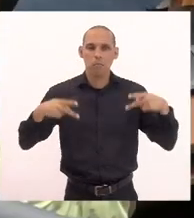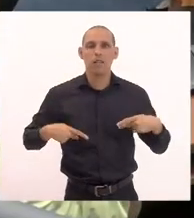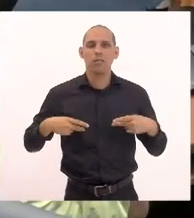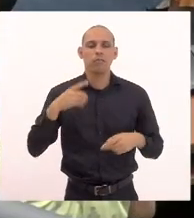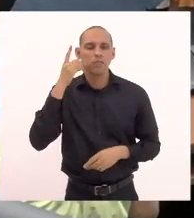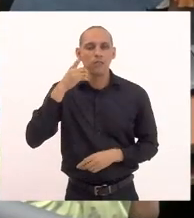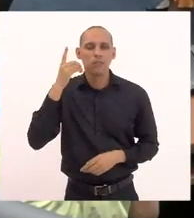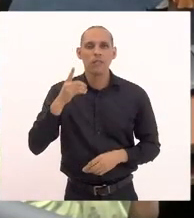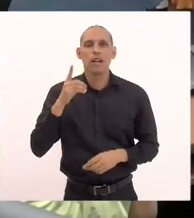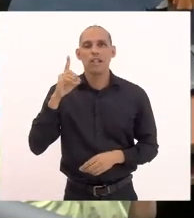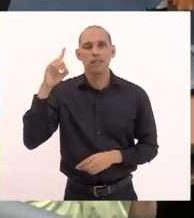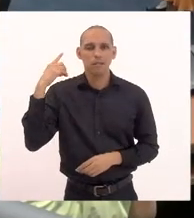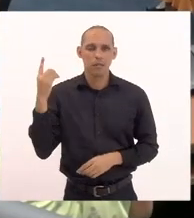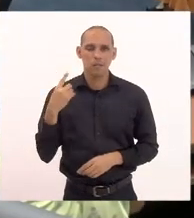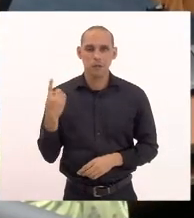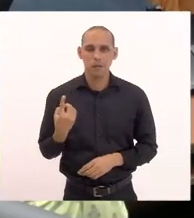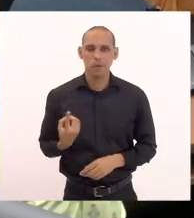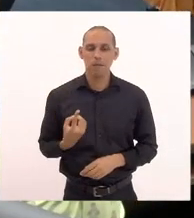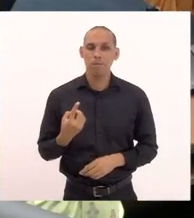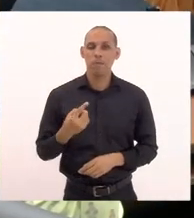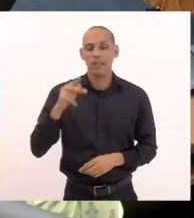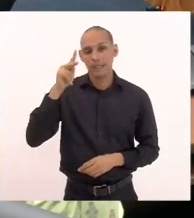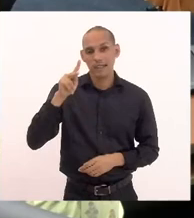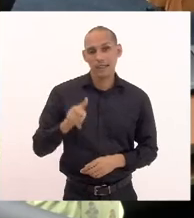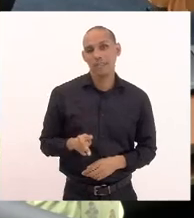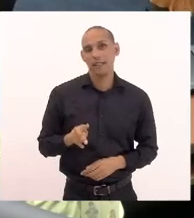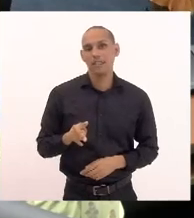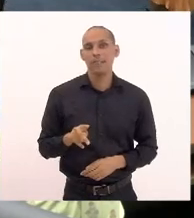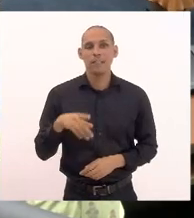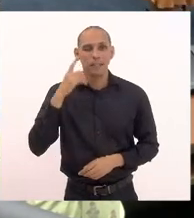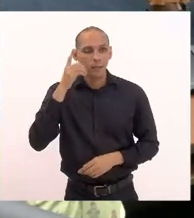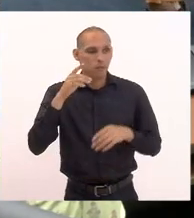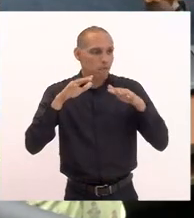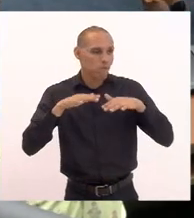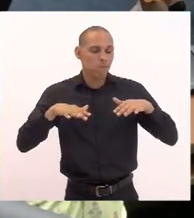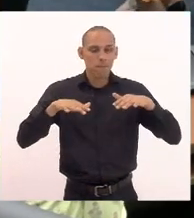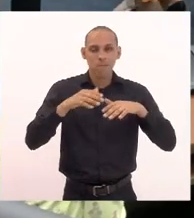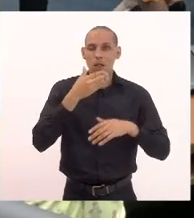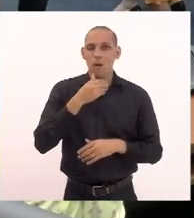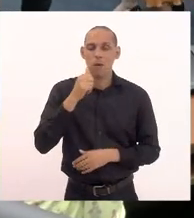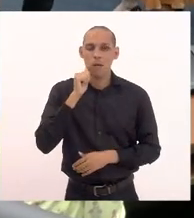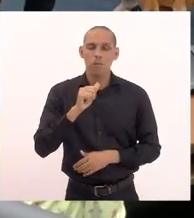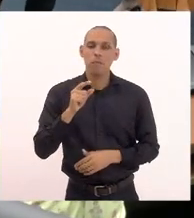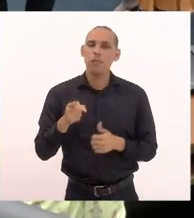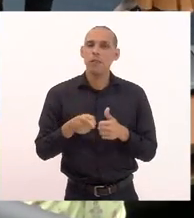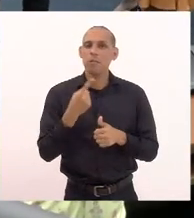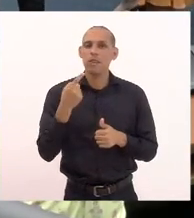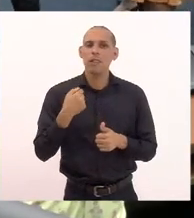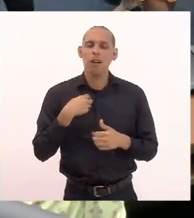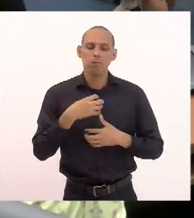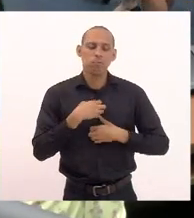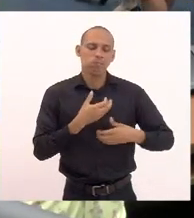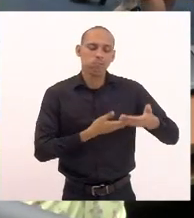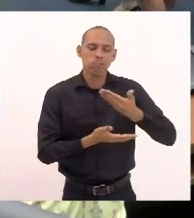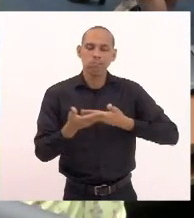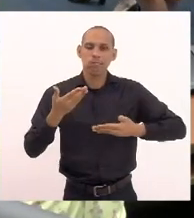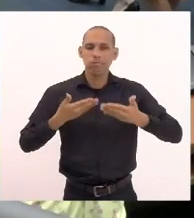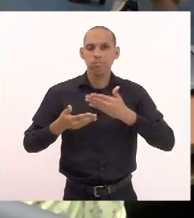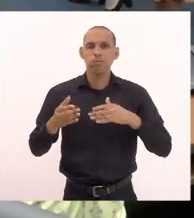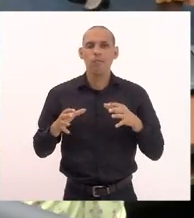Monteiro. Senhor presidente, deputados e deputadas, primeiro eu queria me solidarizar com o